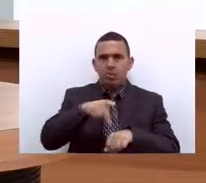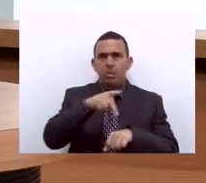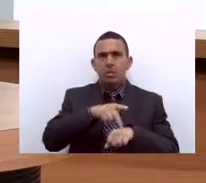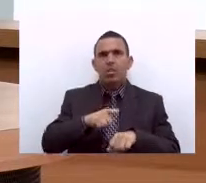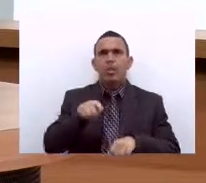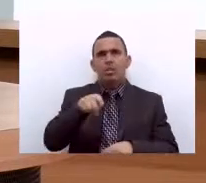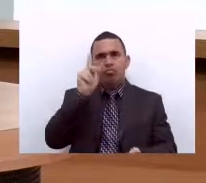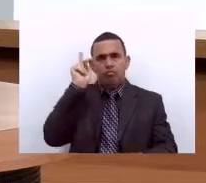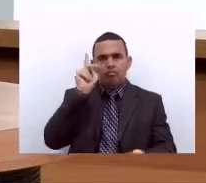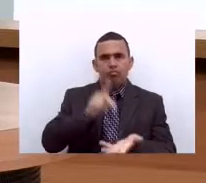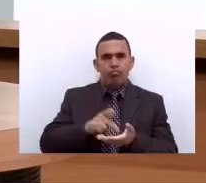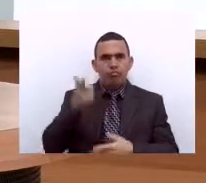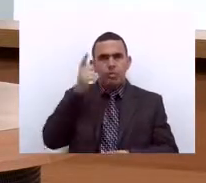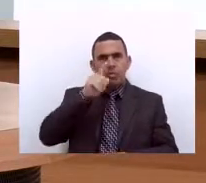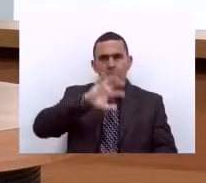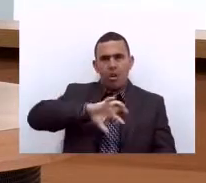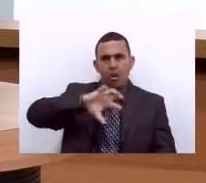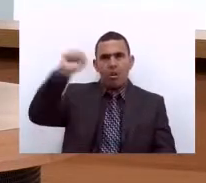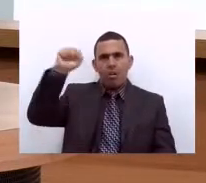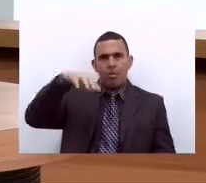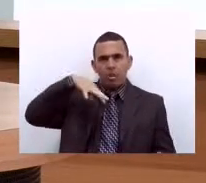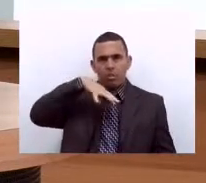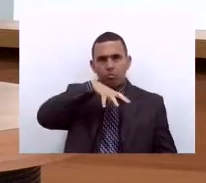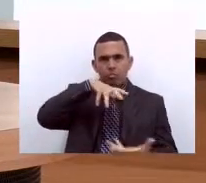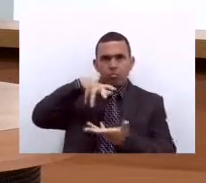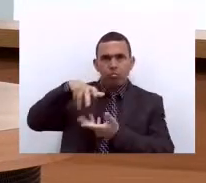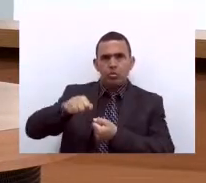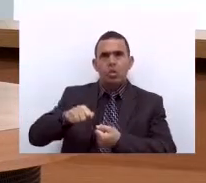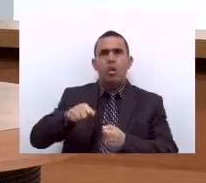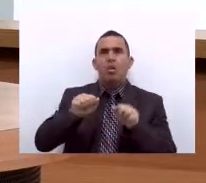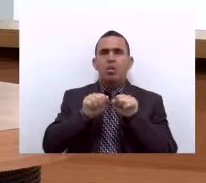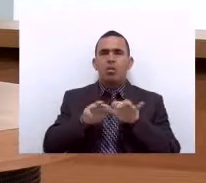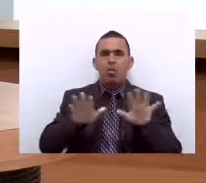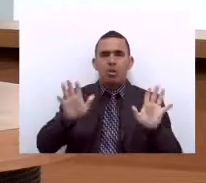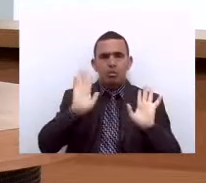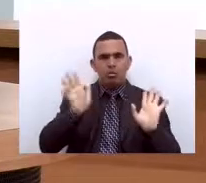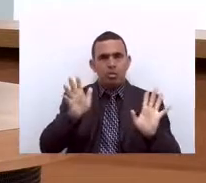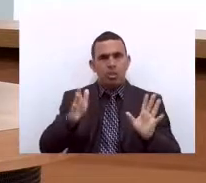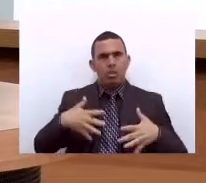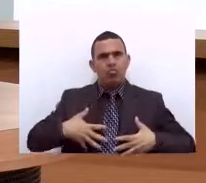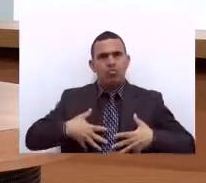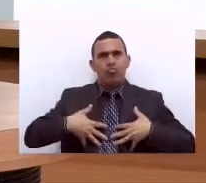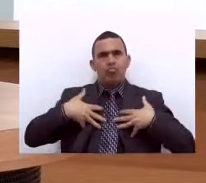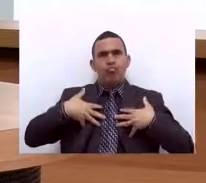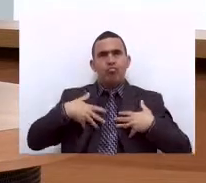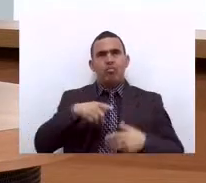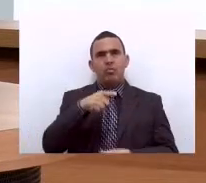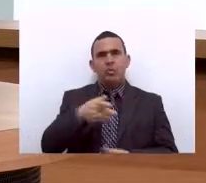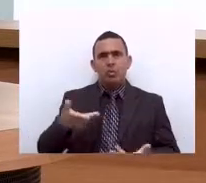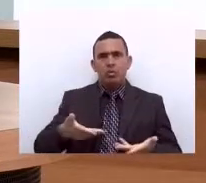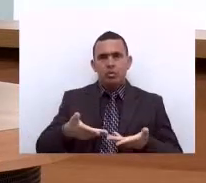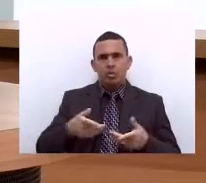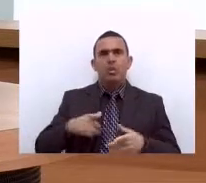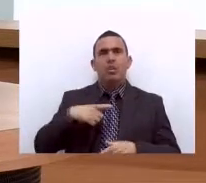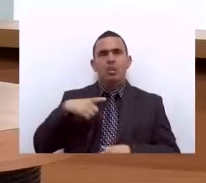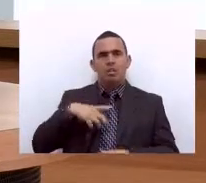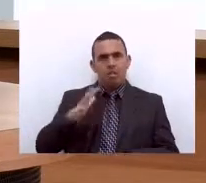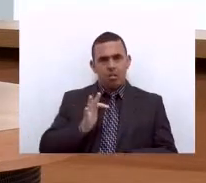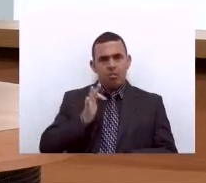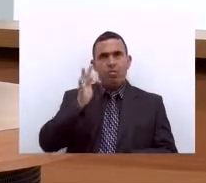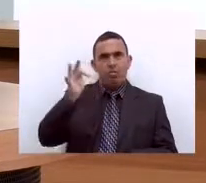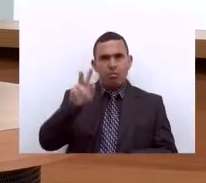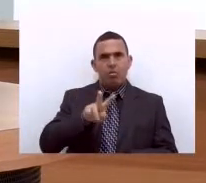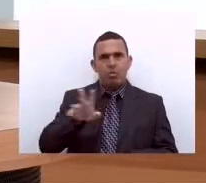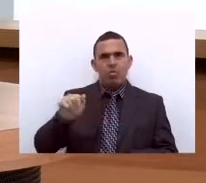seja o nosso campeão mundial. Guarulhos já tem muito orgulho de vocês hoje. E vai ter muito mais orgulho com